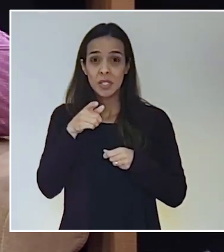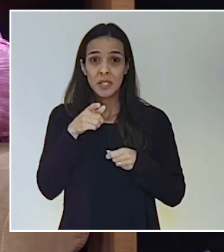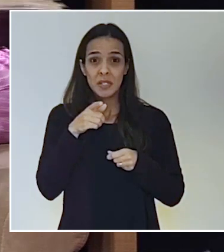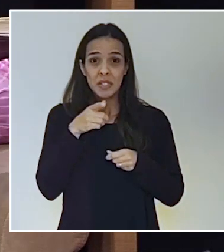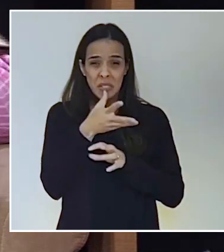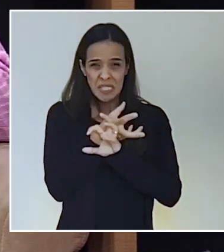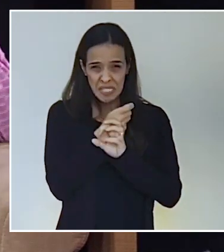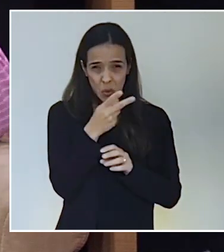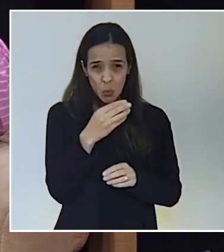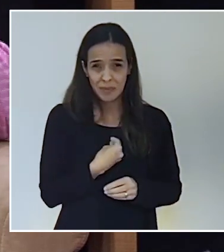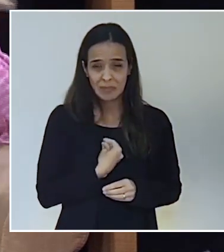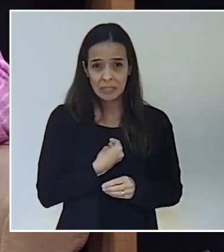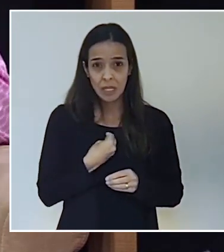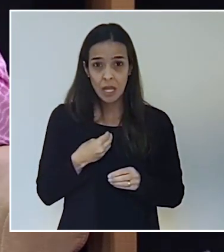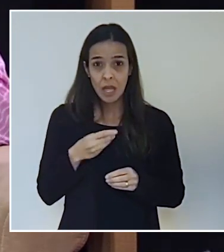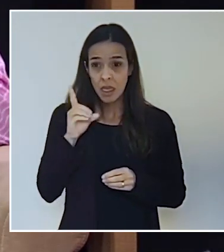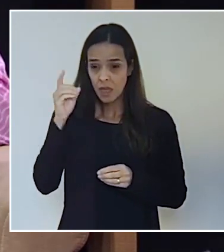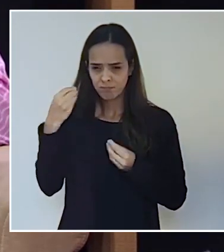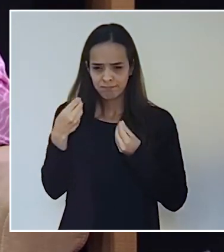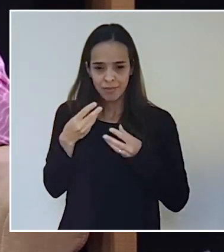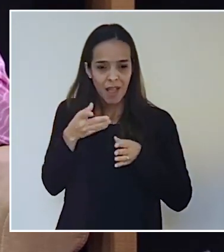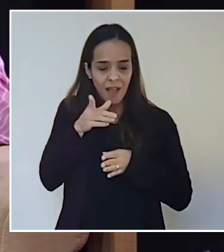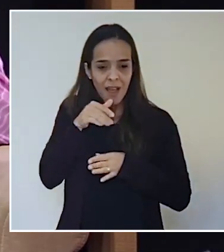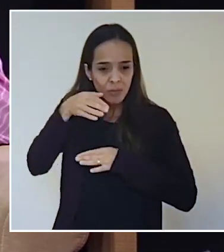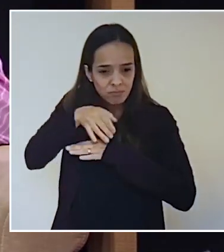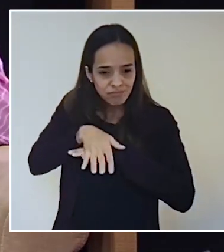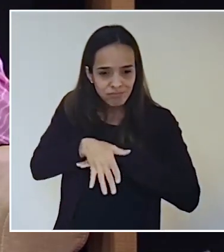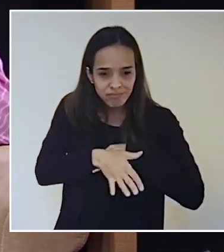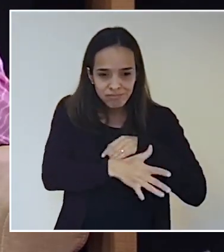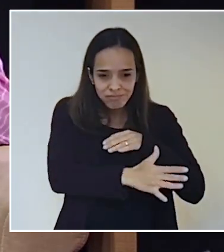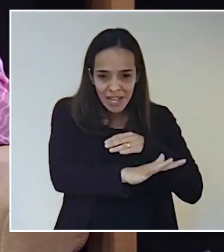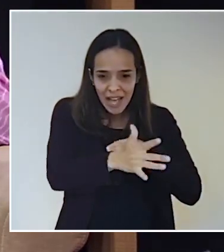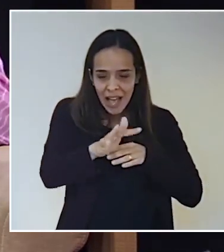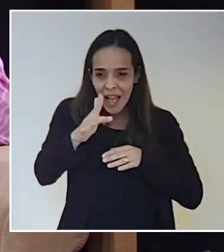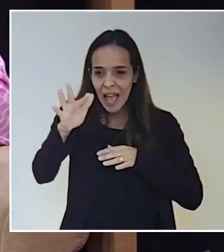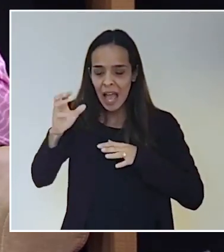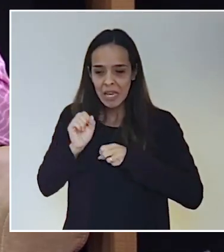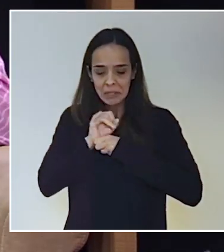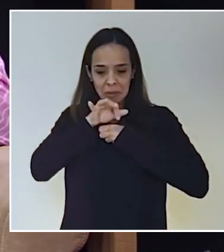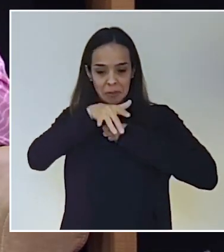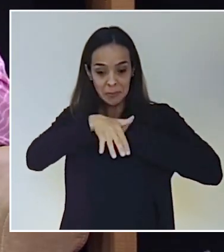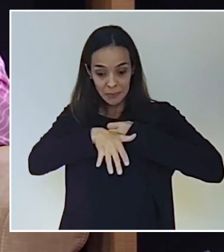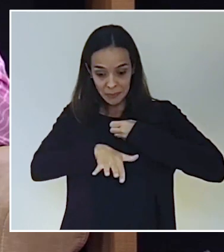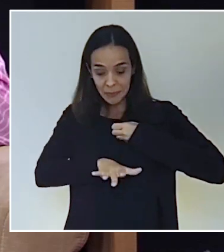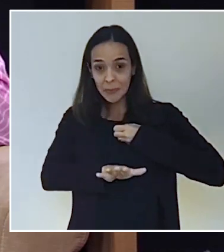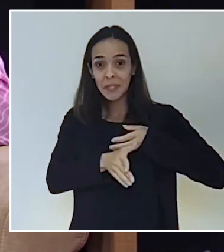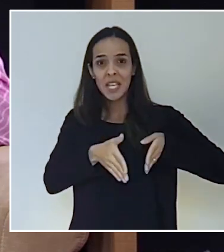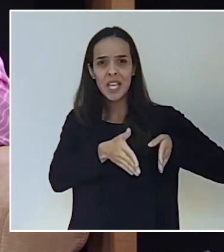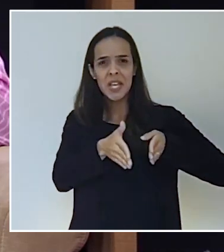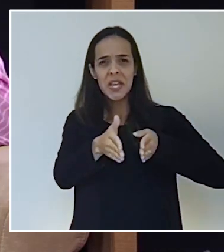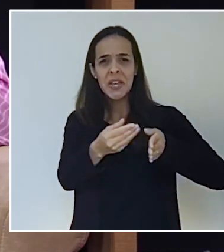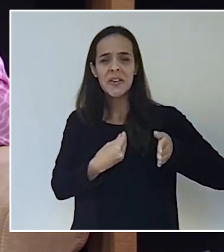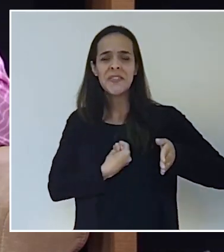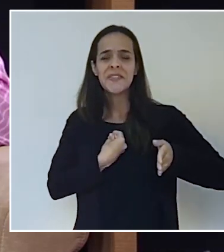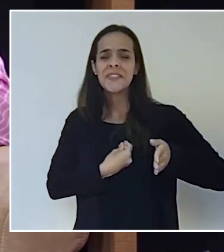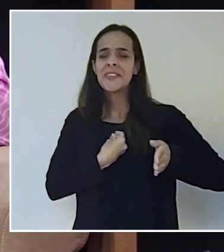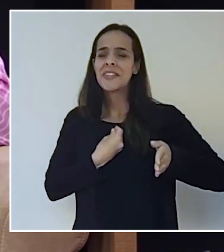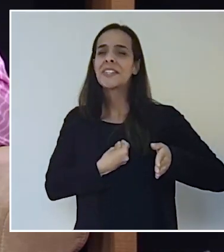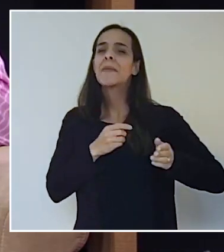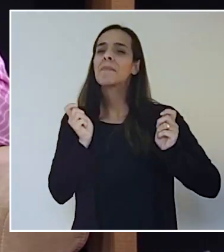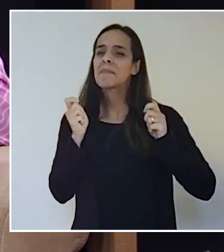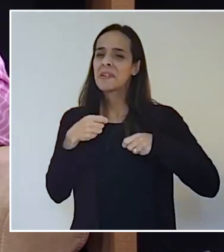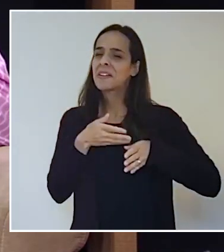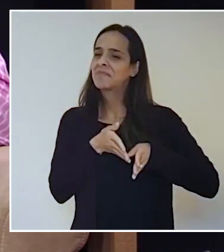águas cristalinas podem jorrar, rios de vida podem fluir, frutos